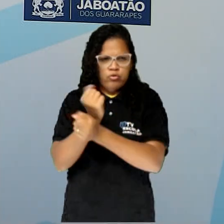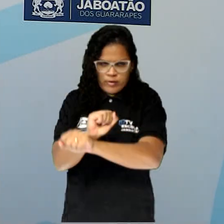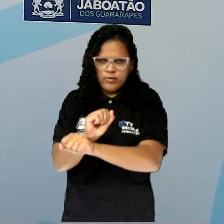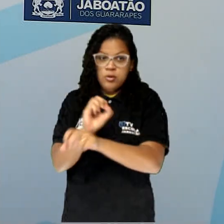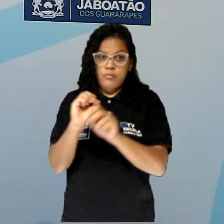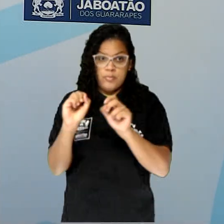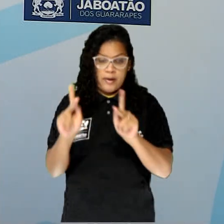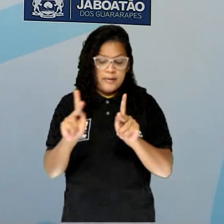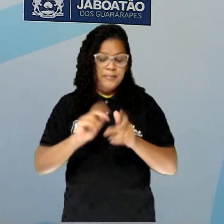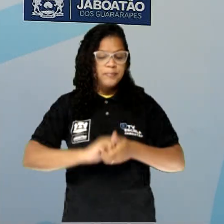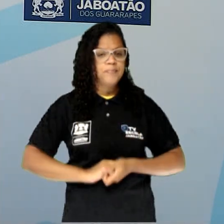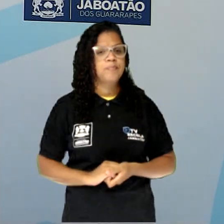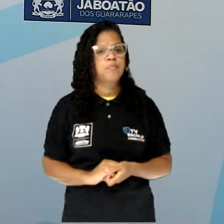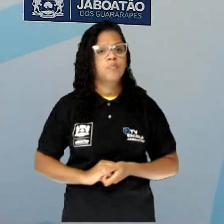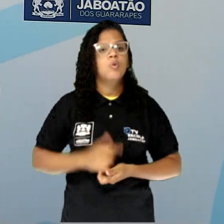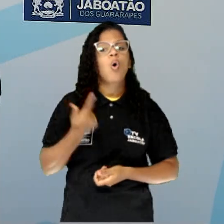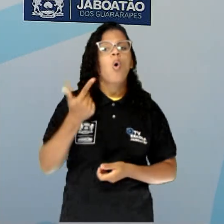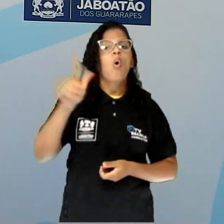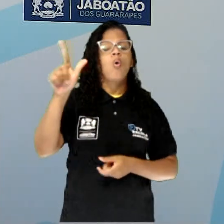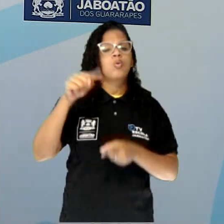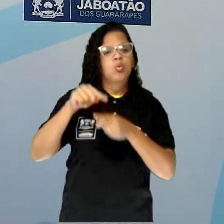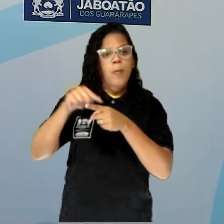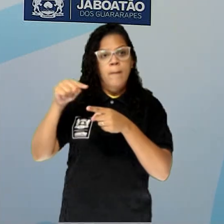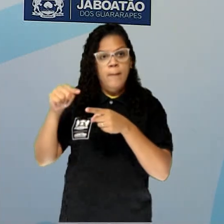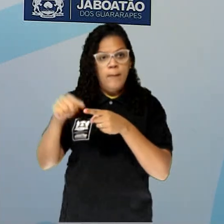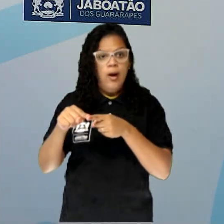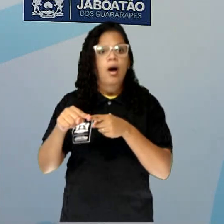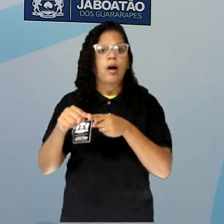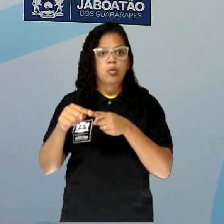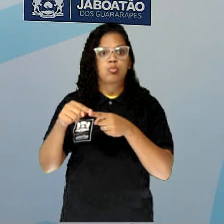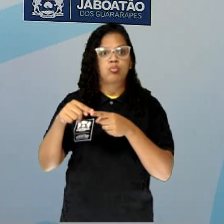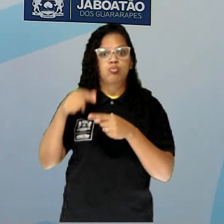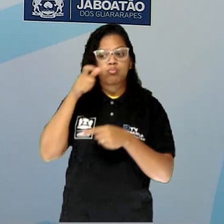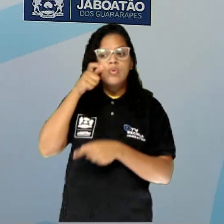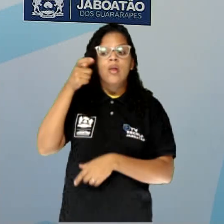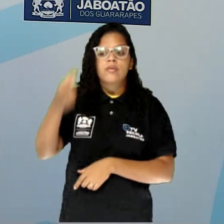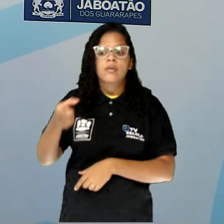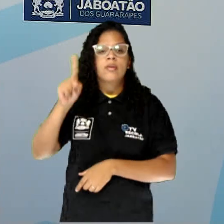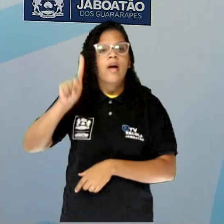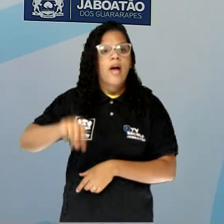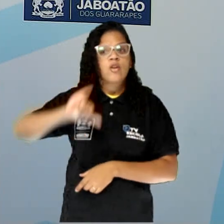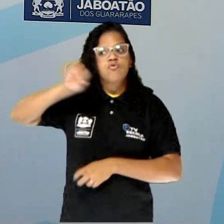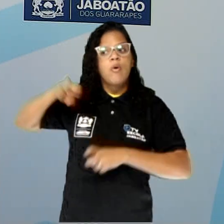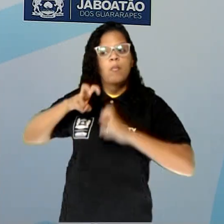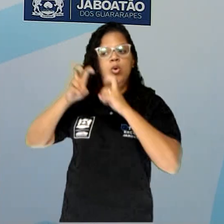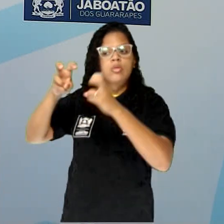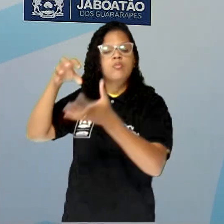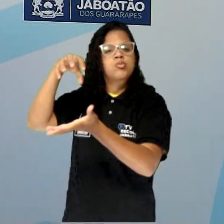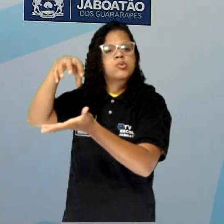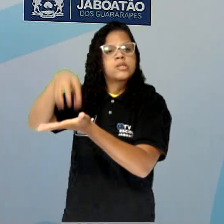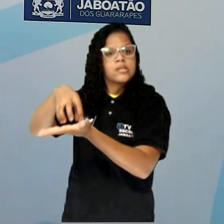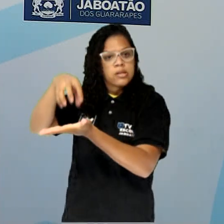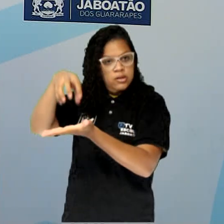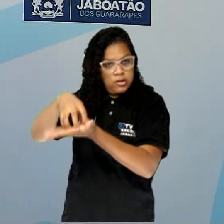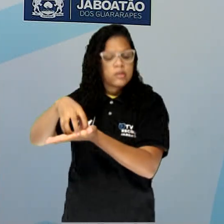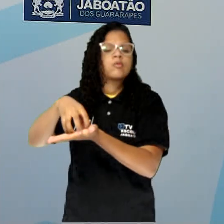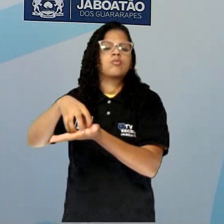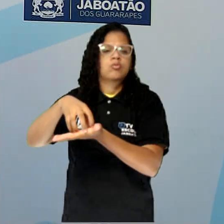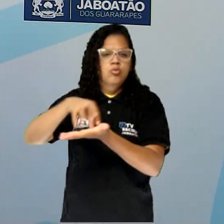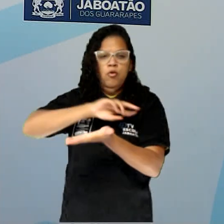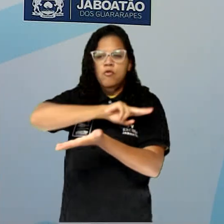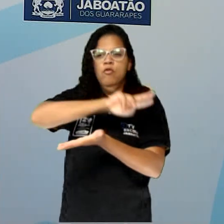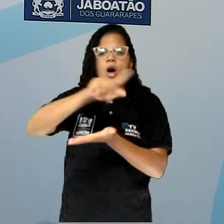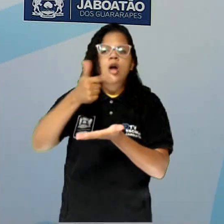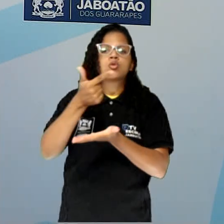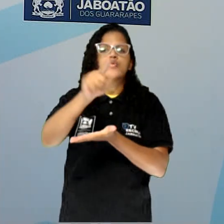E outro bairro interessante são bairros, por exemplo, de Jaboatão Centro, onde muitos deles